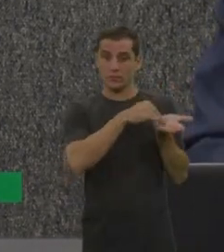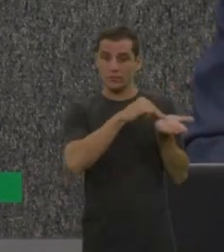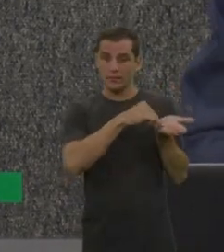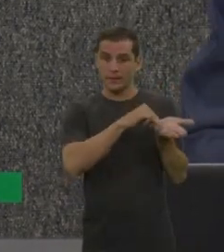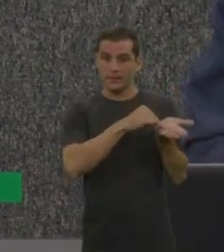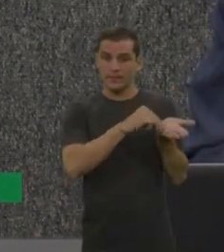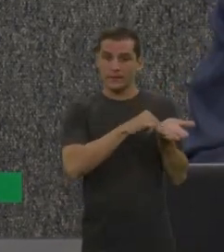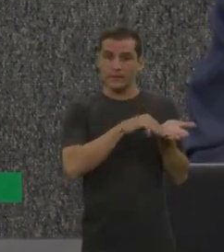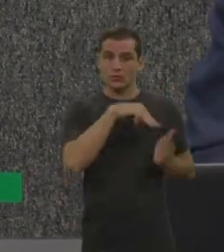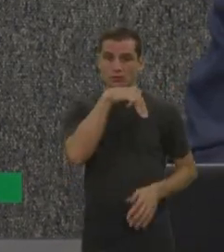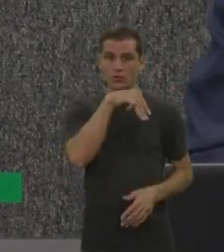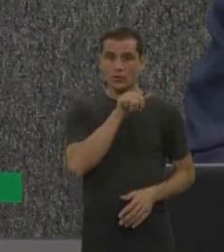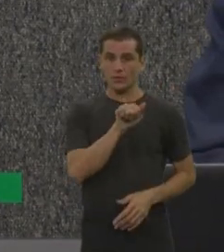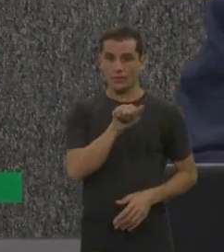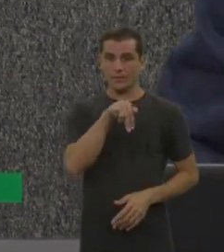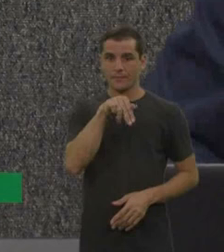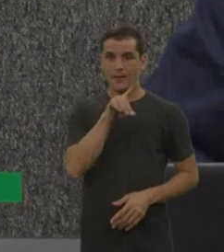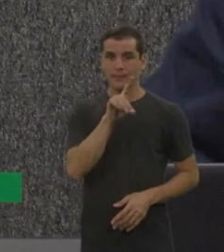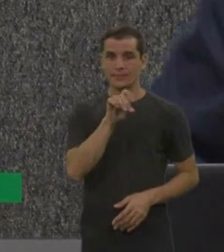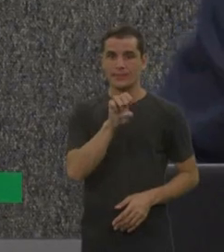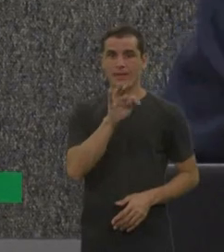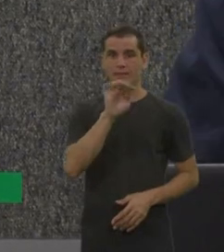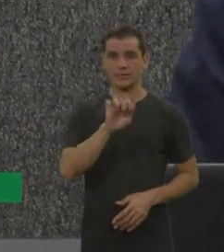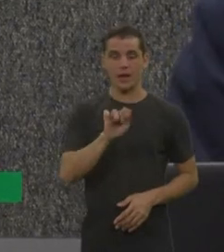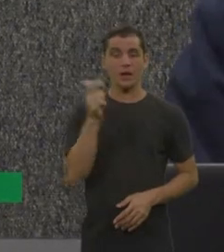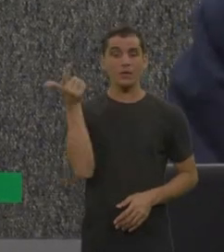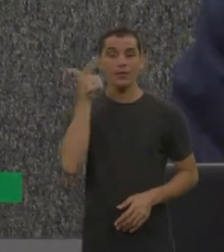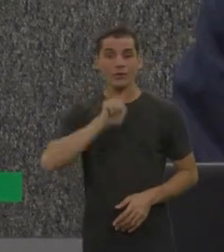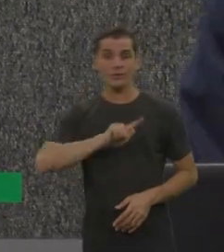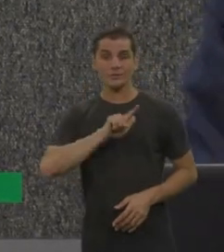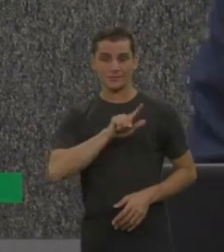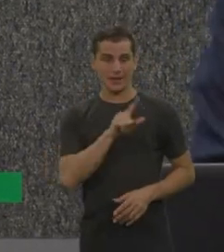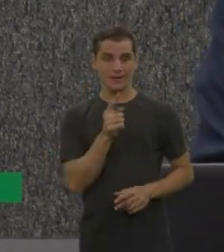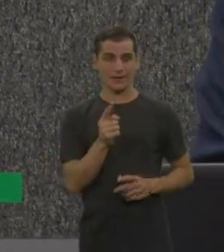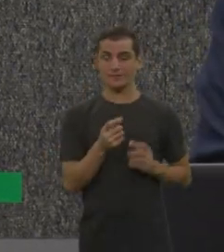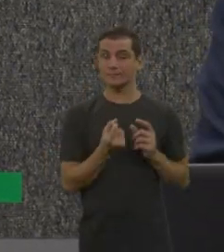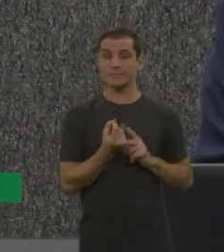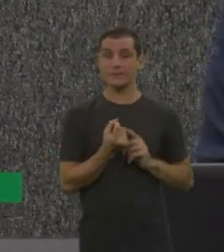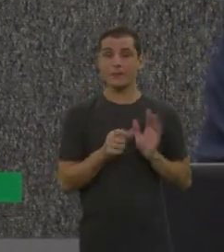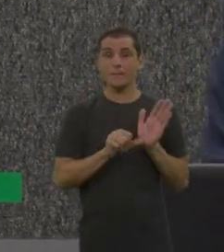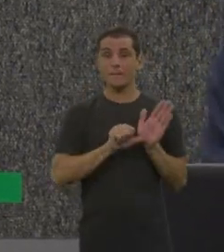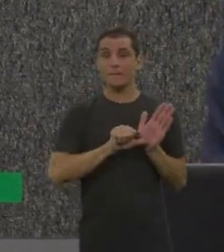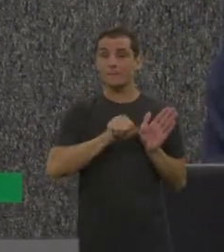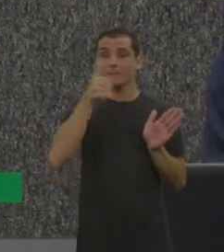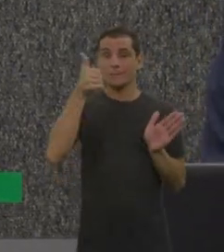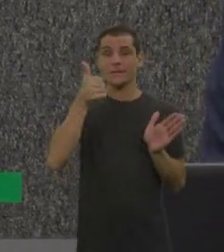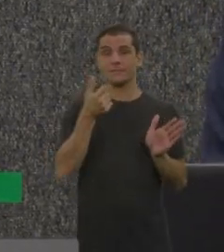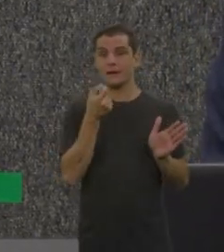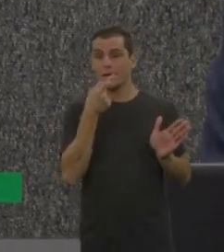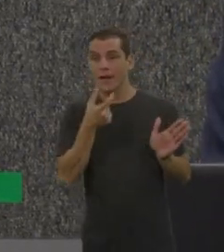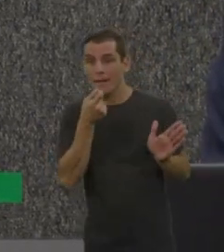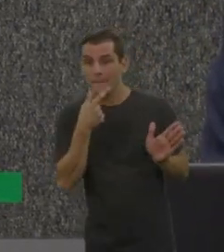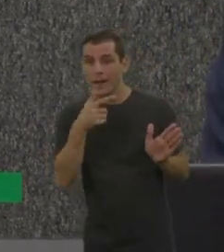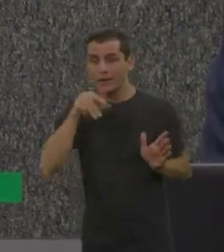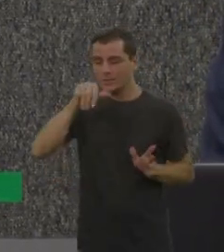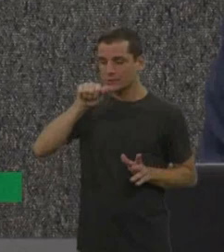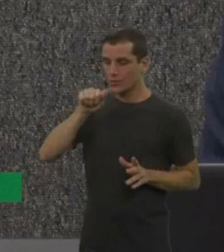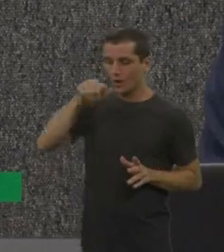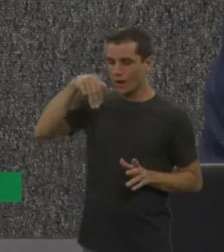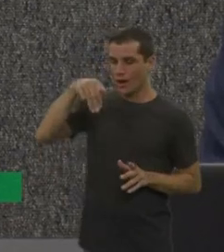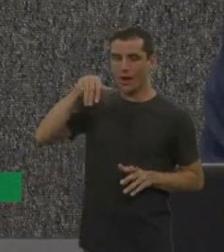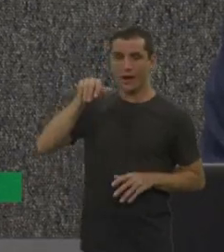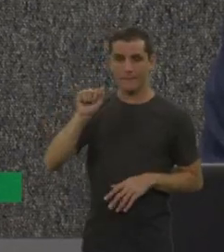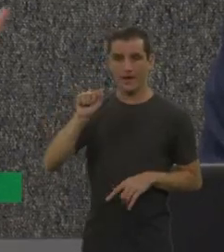primeiro medicamento da AMI, que até aquele momento nós só tínhamos aquisição por via judicial.